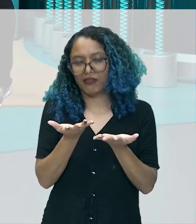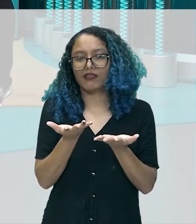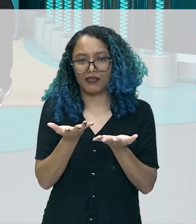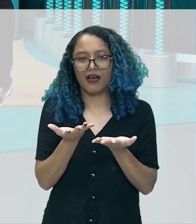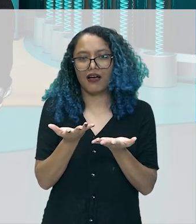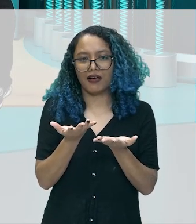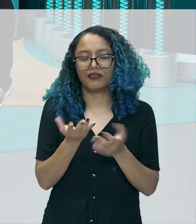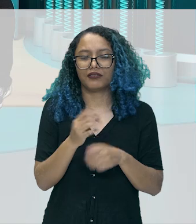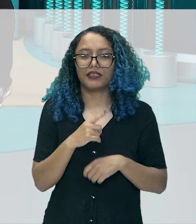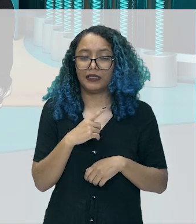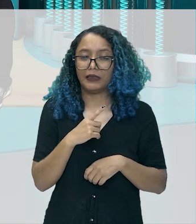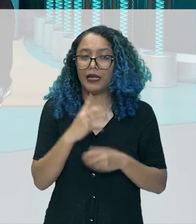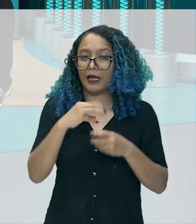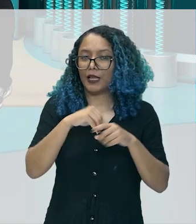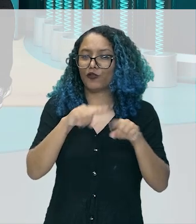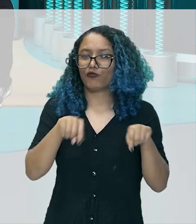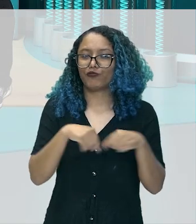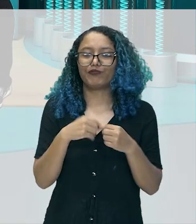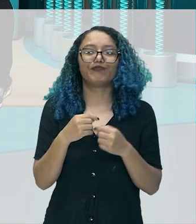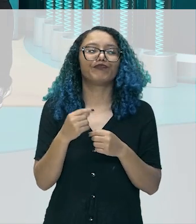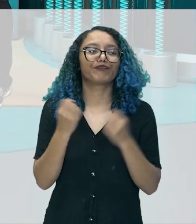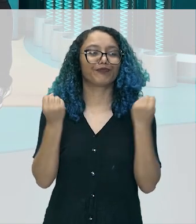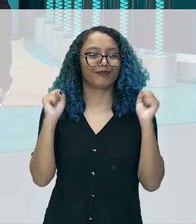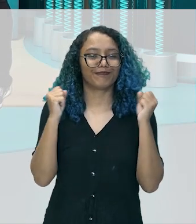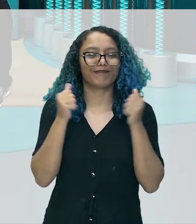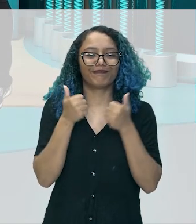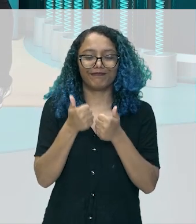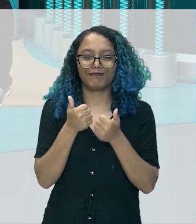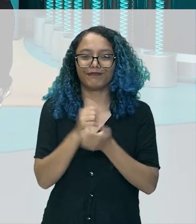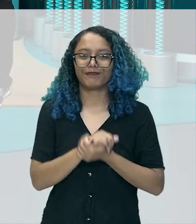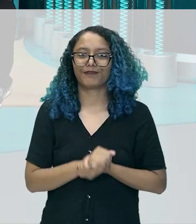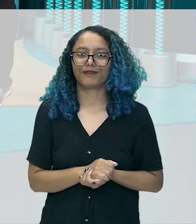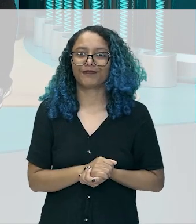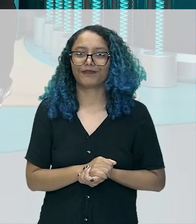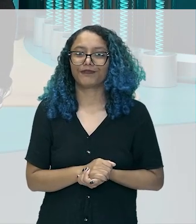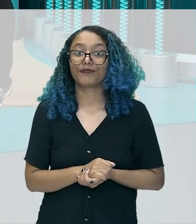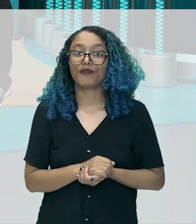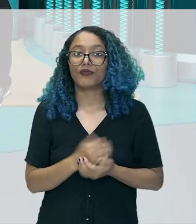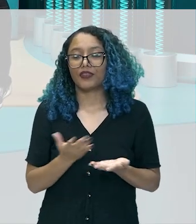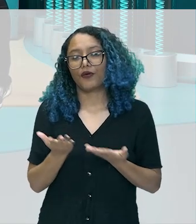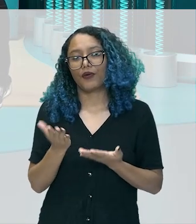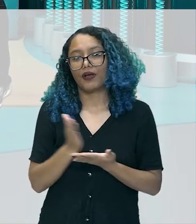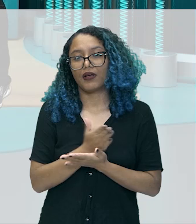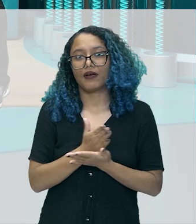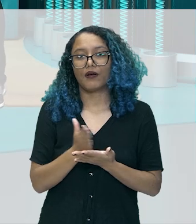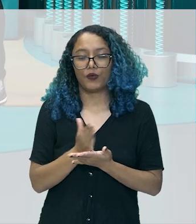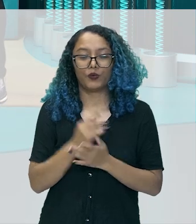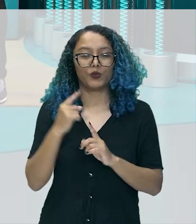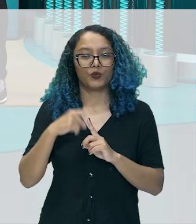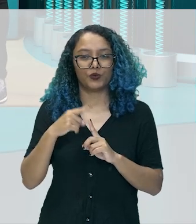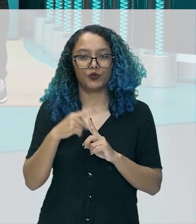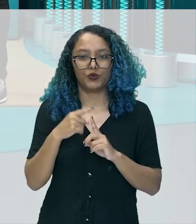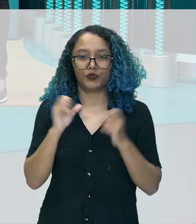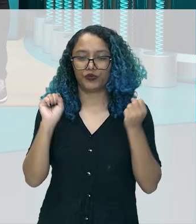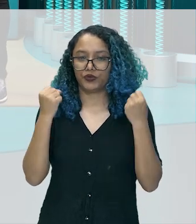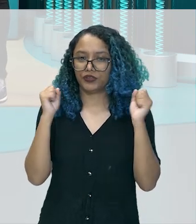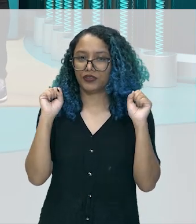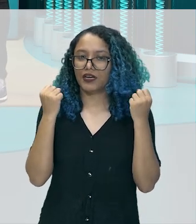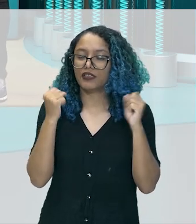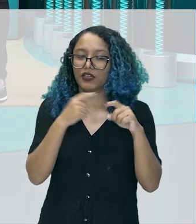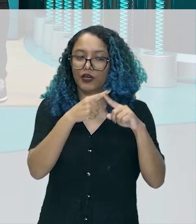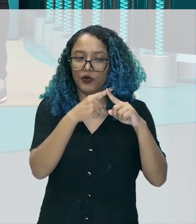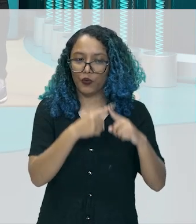ainda tem outras classificações, tá? Então, o Pilates é um tipo de ginástica que visa o quê?